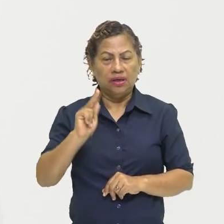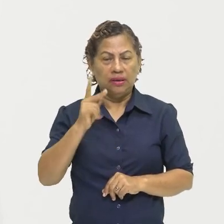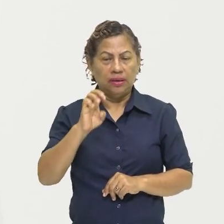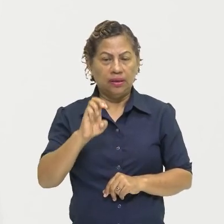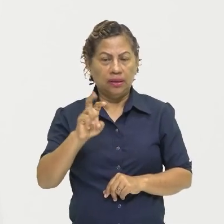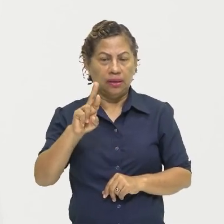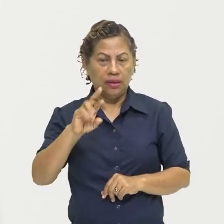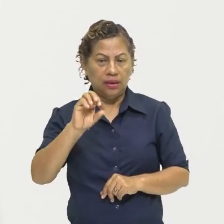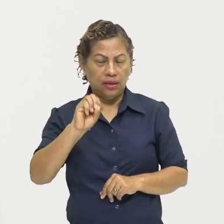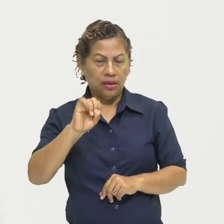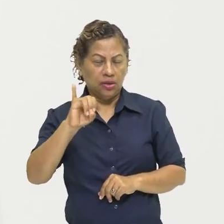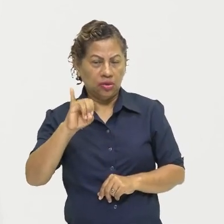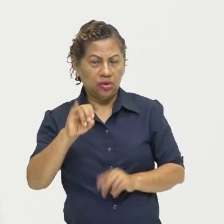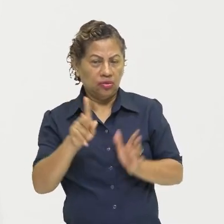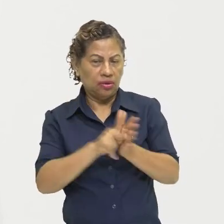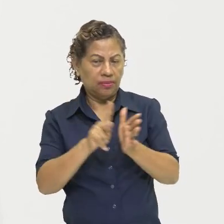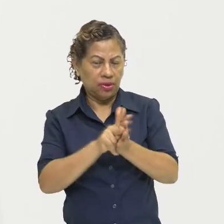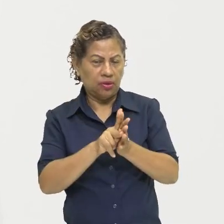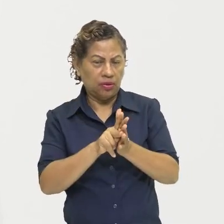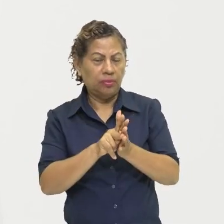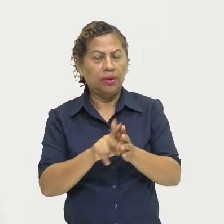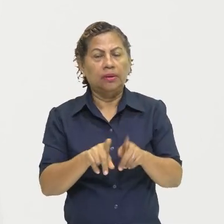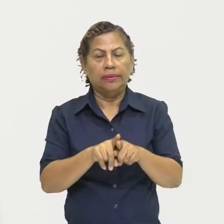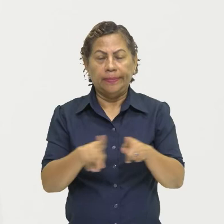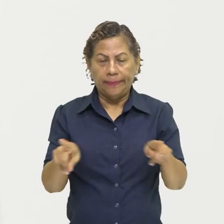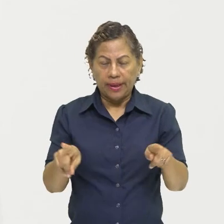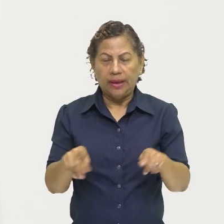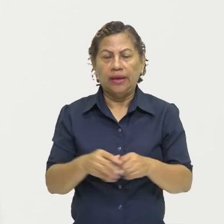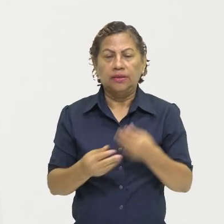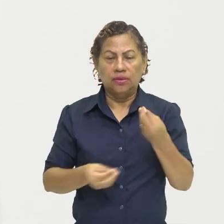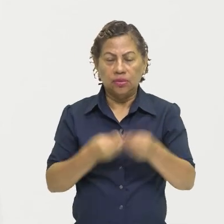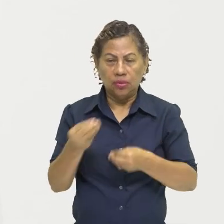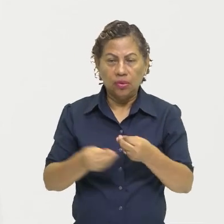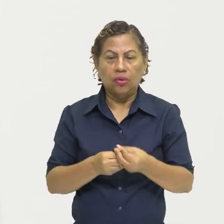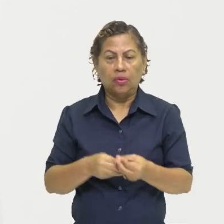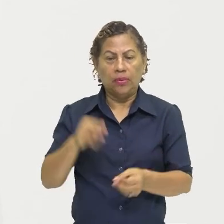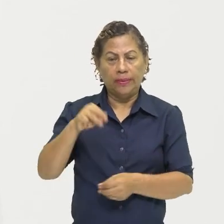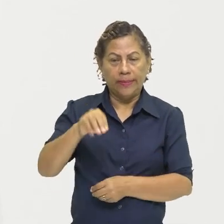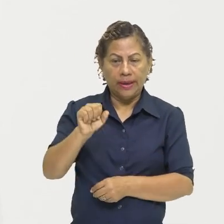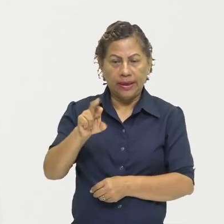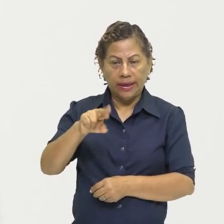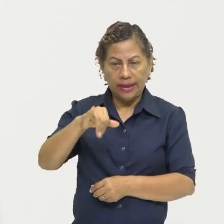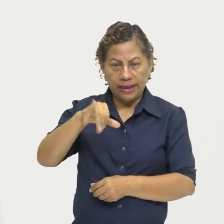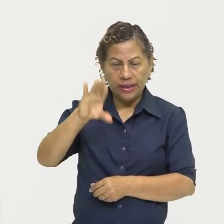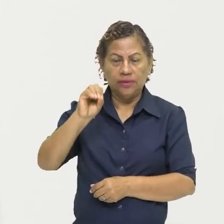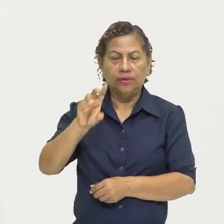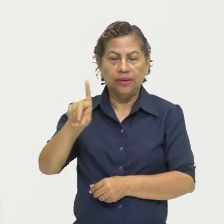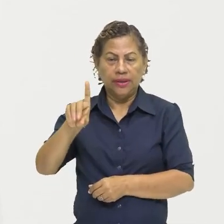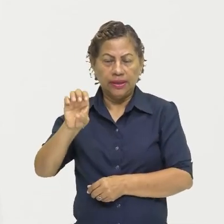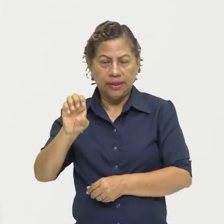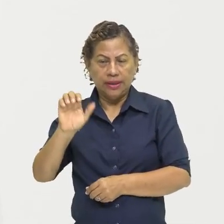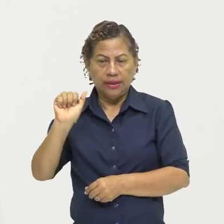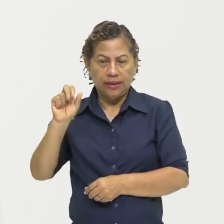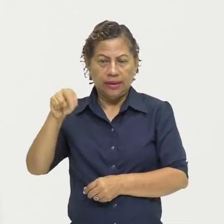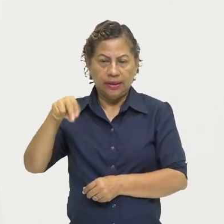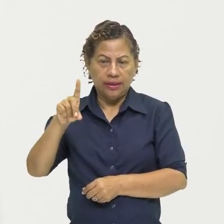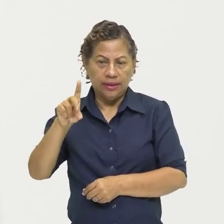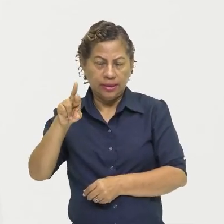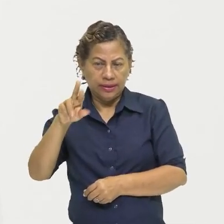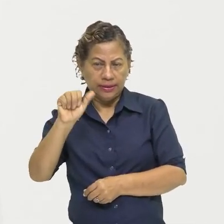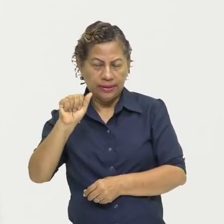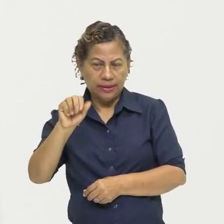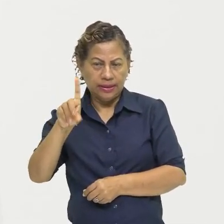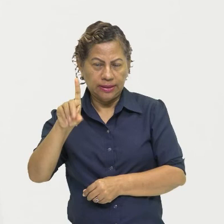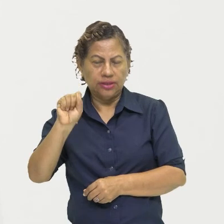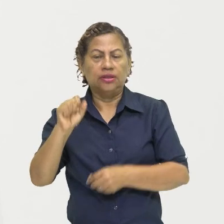que não é próprio do herói. Mas como Mário de Andrade quis trazer esse personagem como o herói